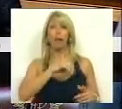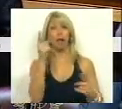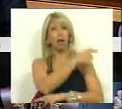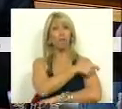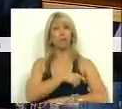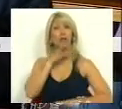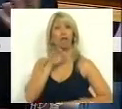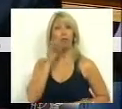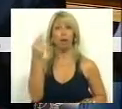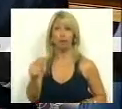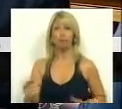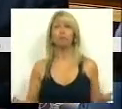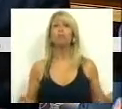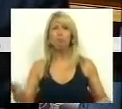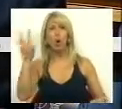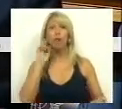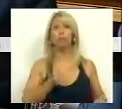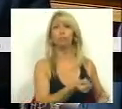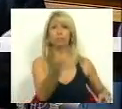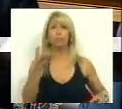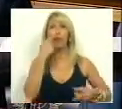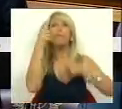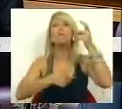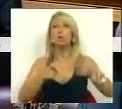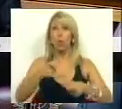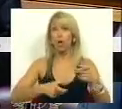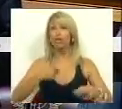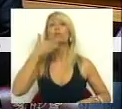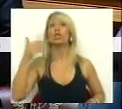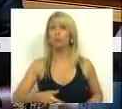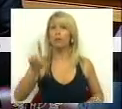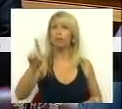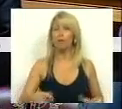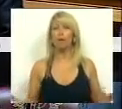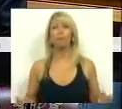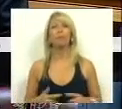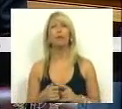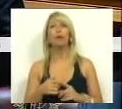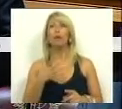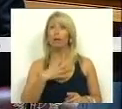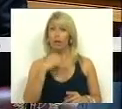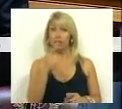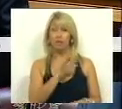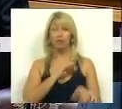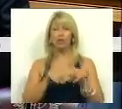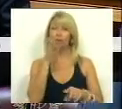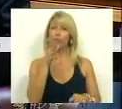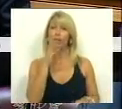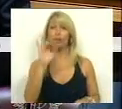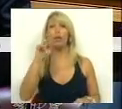famílias. Ouvimos muita gente e muitos especialistas. Quero dizer, Sr. Deputado Hélder Amaral, a sensibilidade que